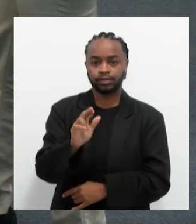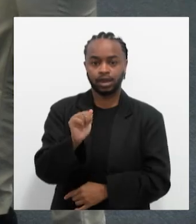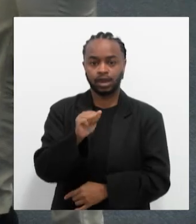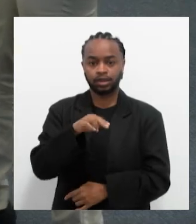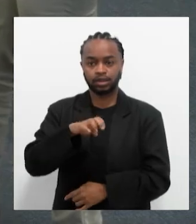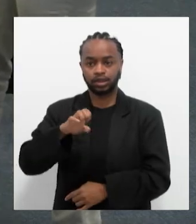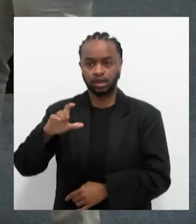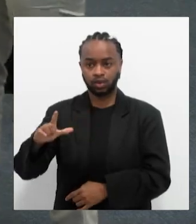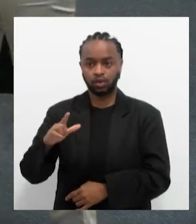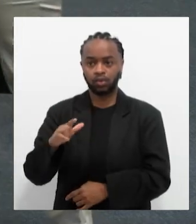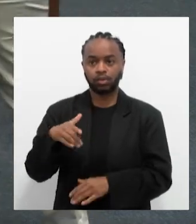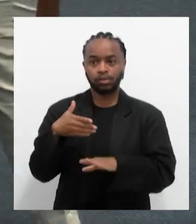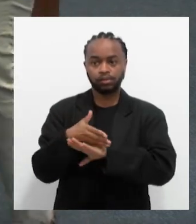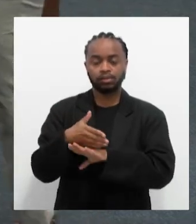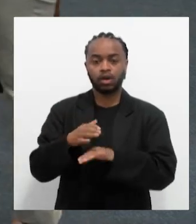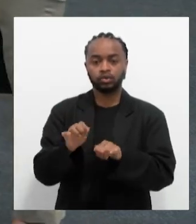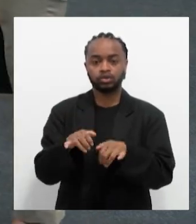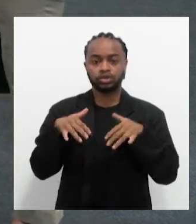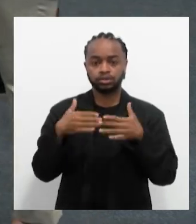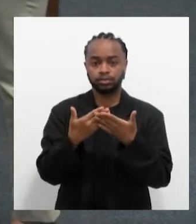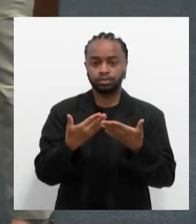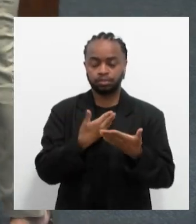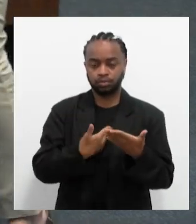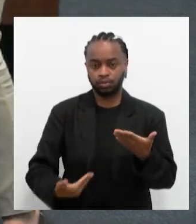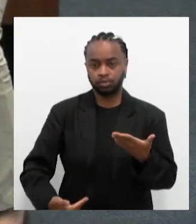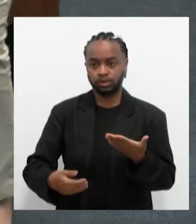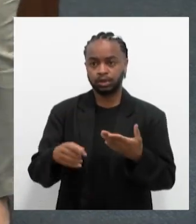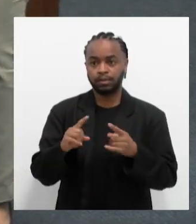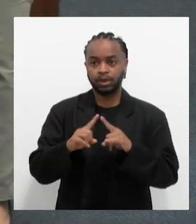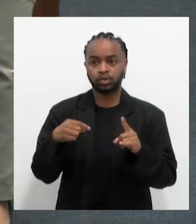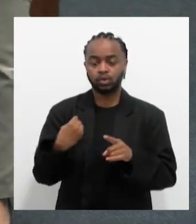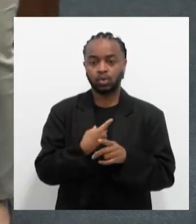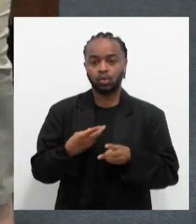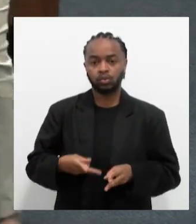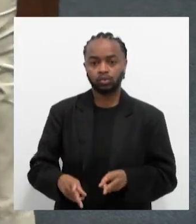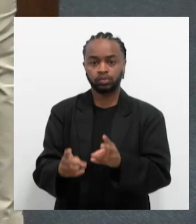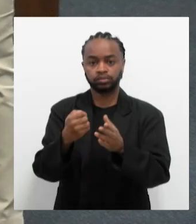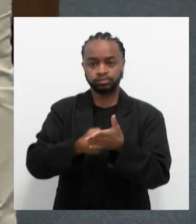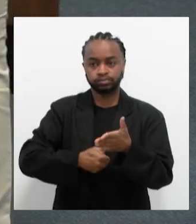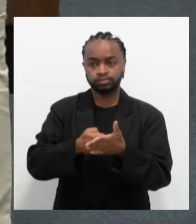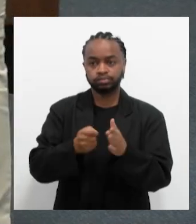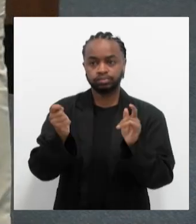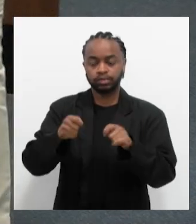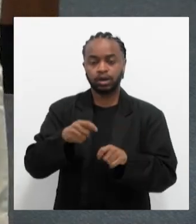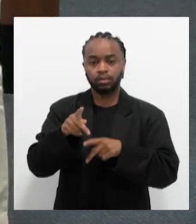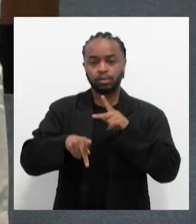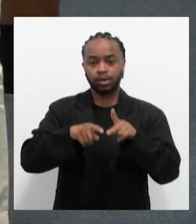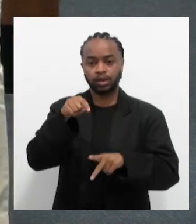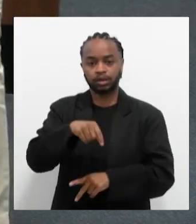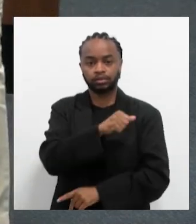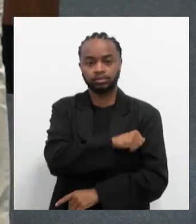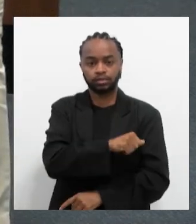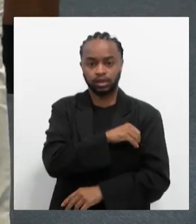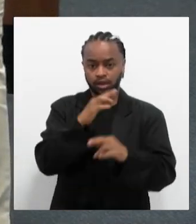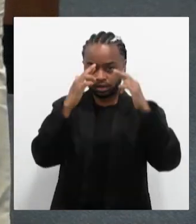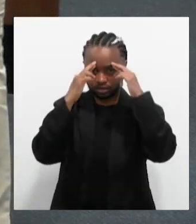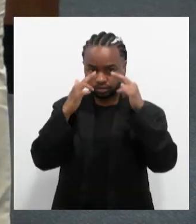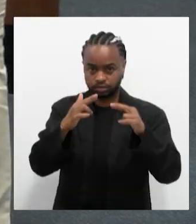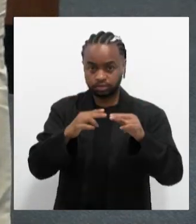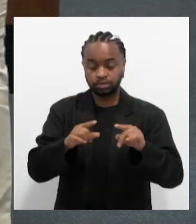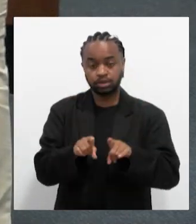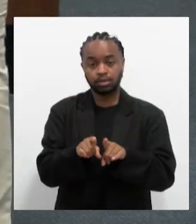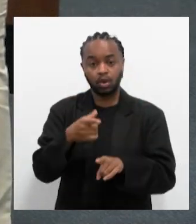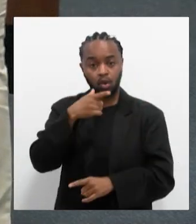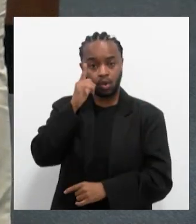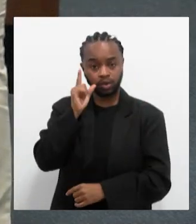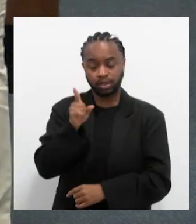estavam na audiência pública do Estado do Rio de Janeiro. A gente vai seguir na luta para que a população do Estado do Rio de Janeiro seja respeitada. E no dia de ontem,